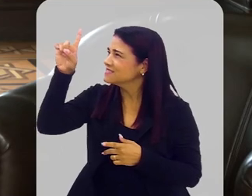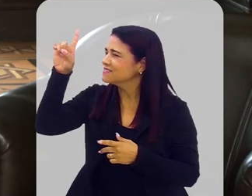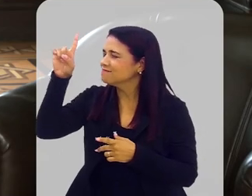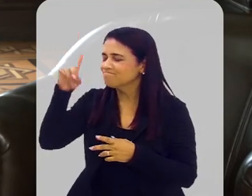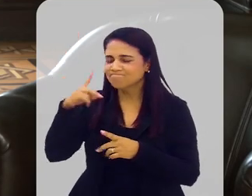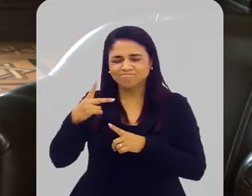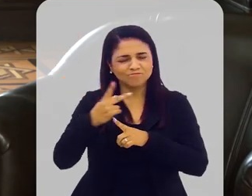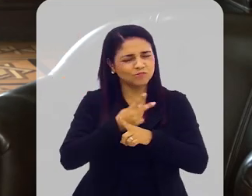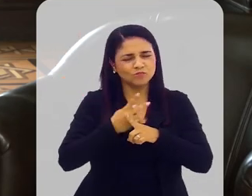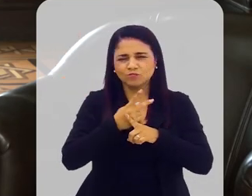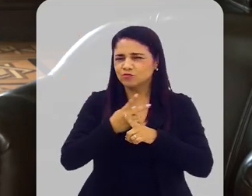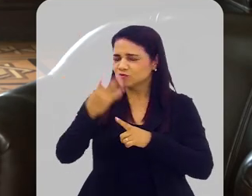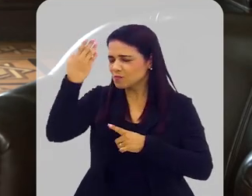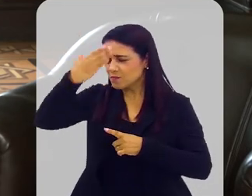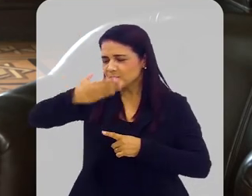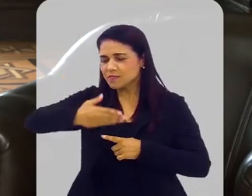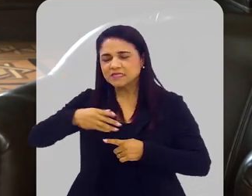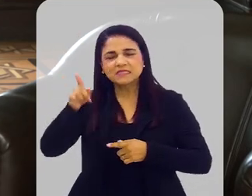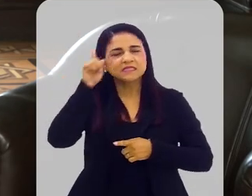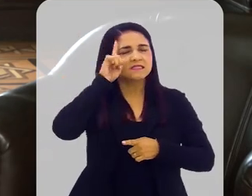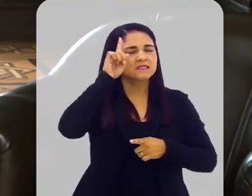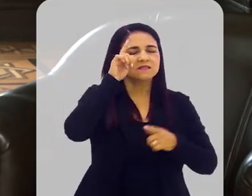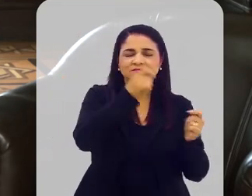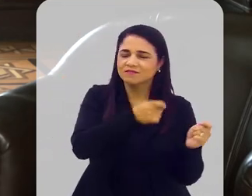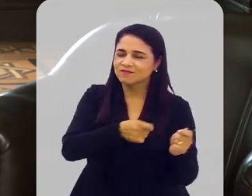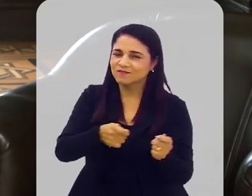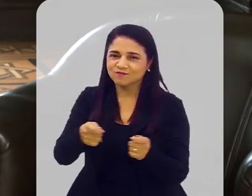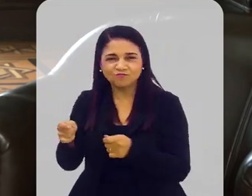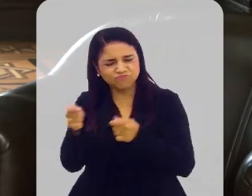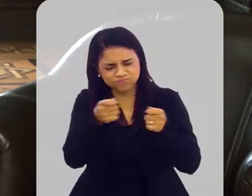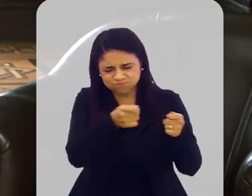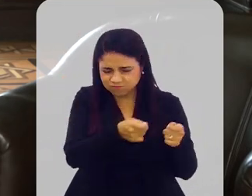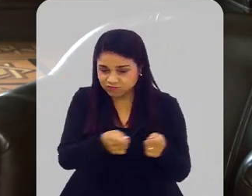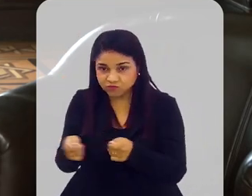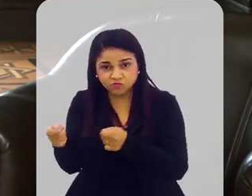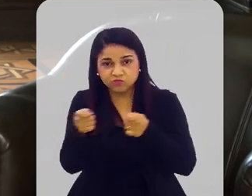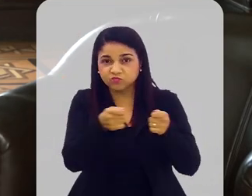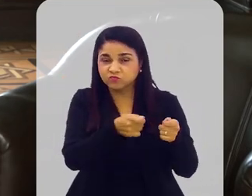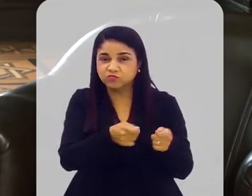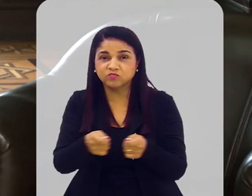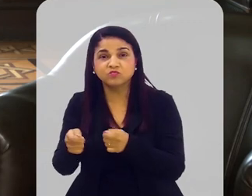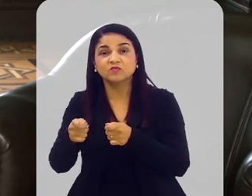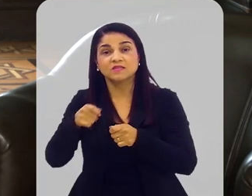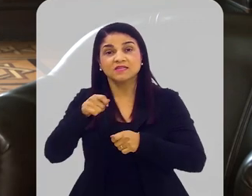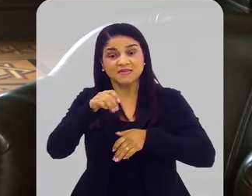Por isso busco sua presença todos os dias,